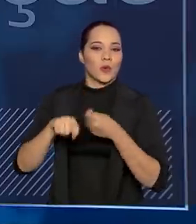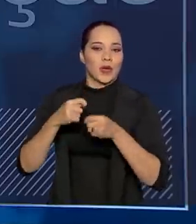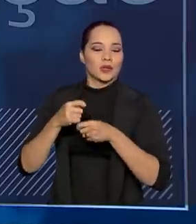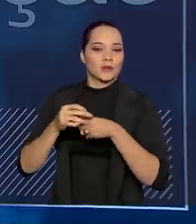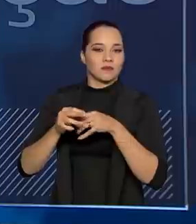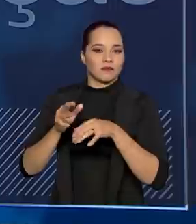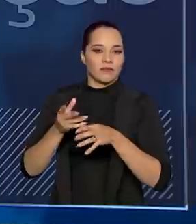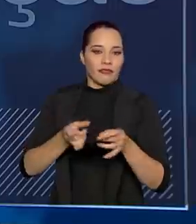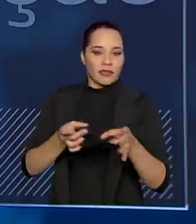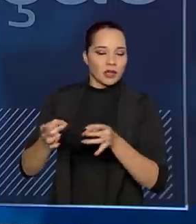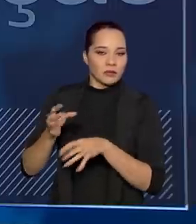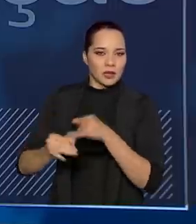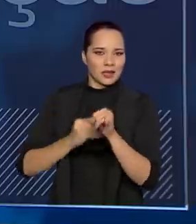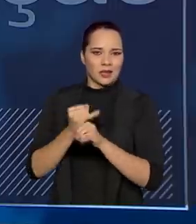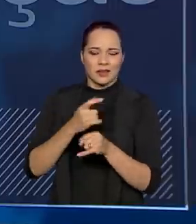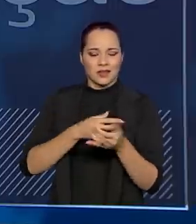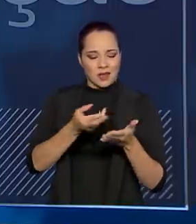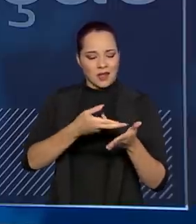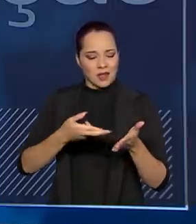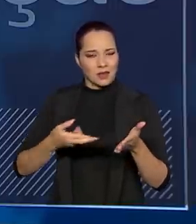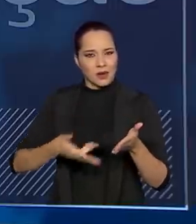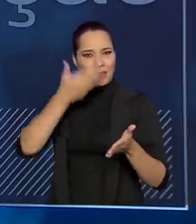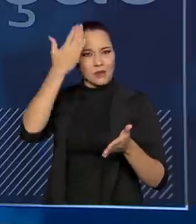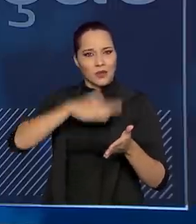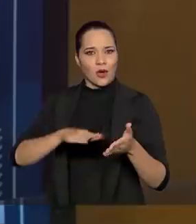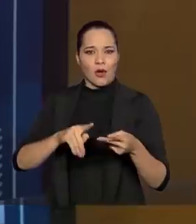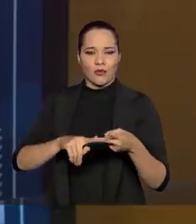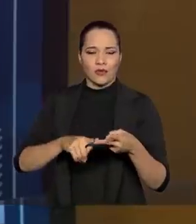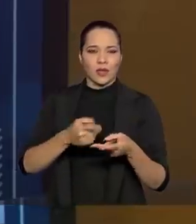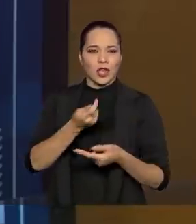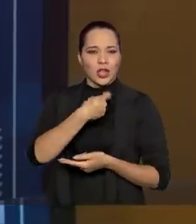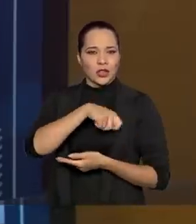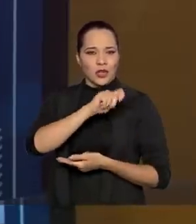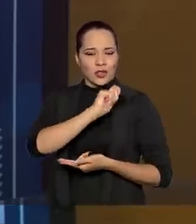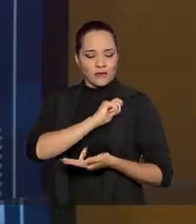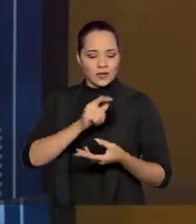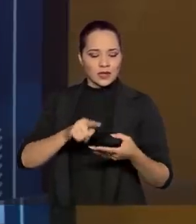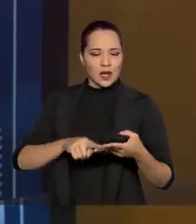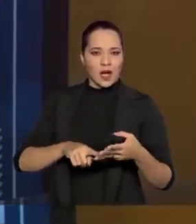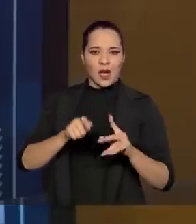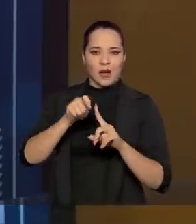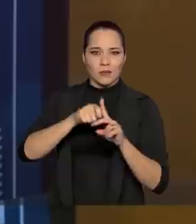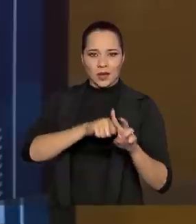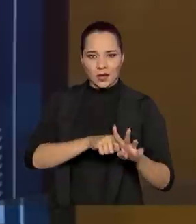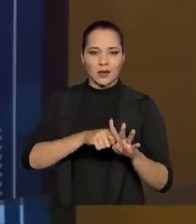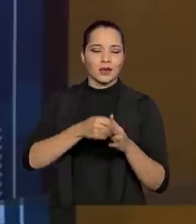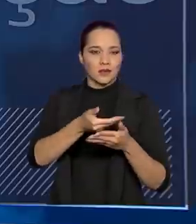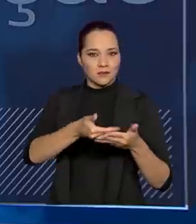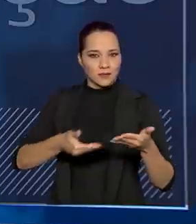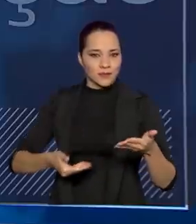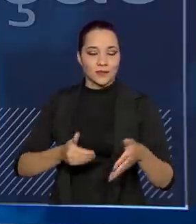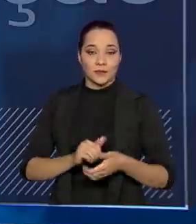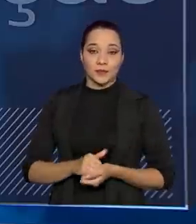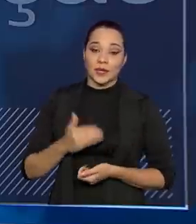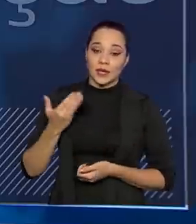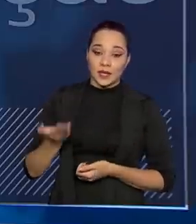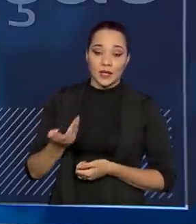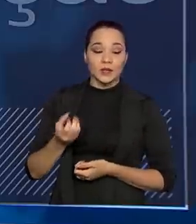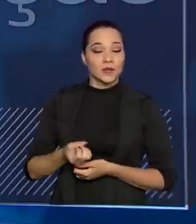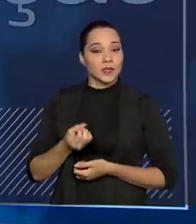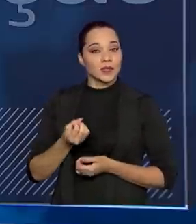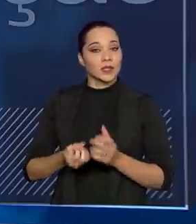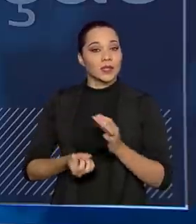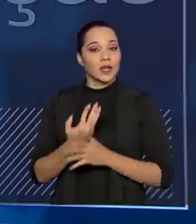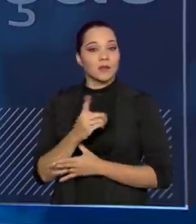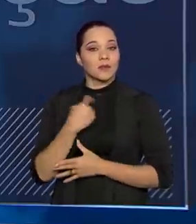eletrônico, acho que tem vários relatórios comprovando, né, como que... Notas fiscais da Receita, exato, mês a mês. Exato. E isso cria para nós também,